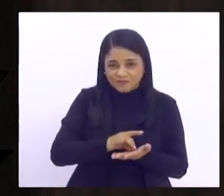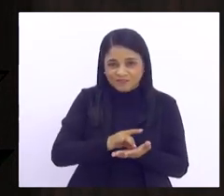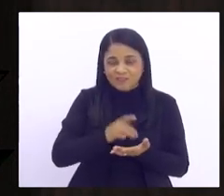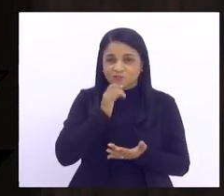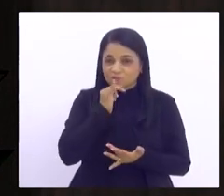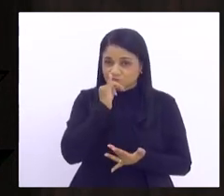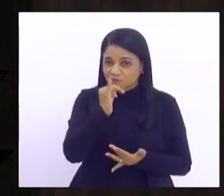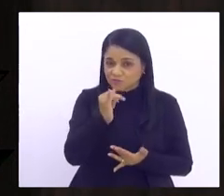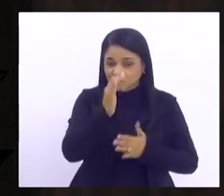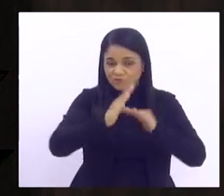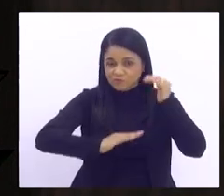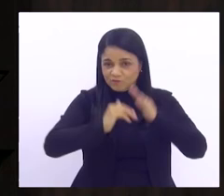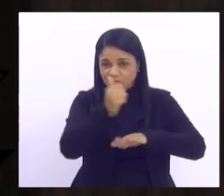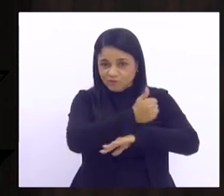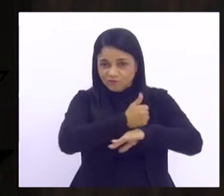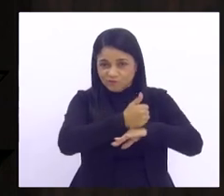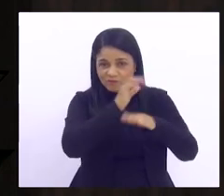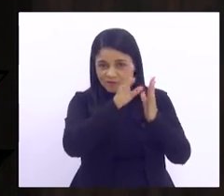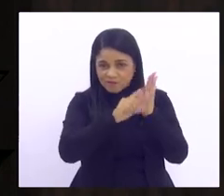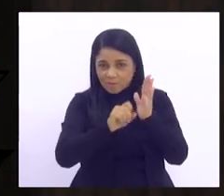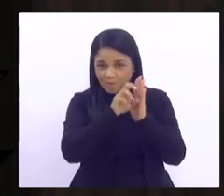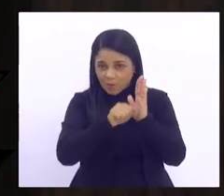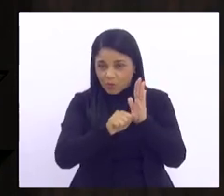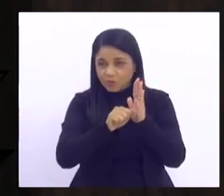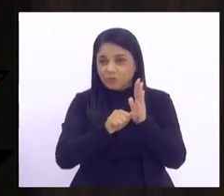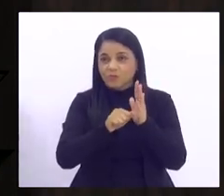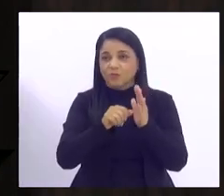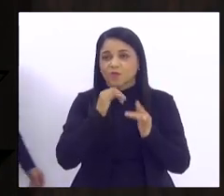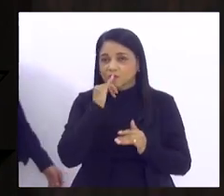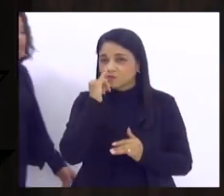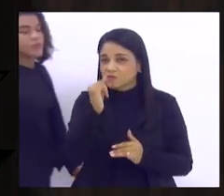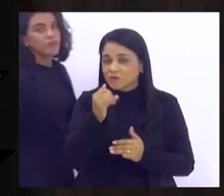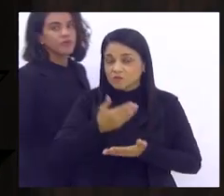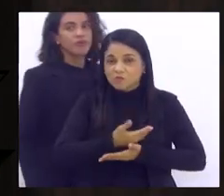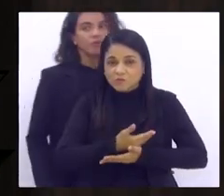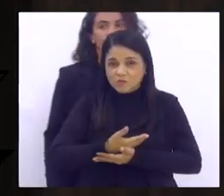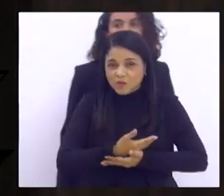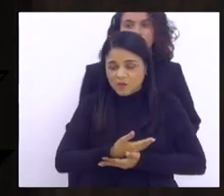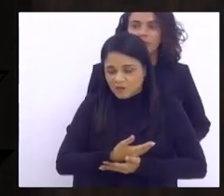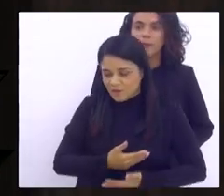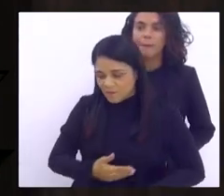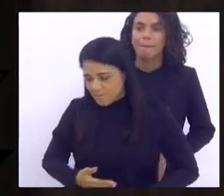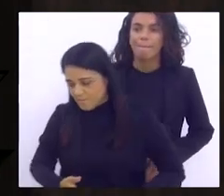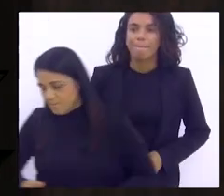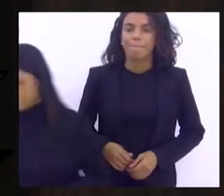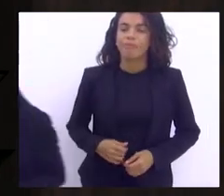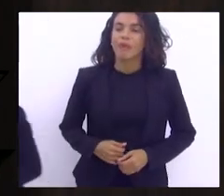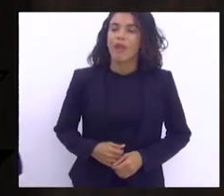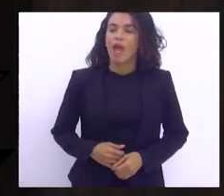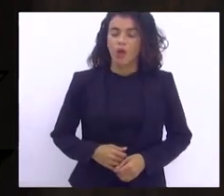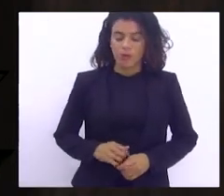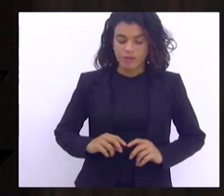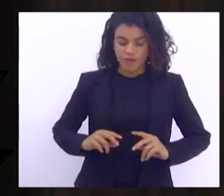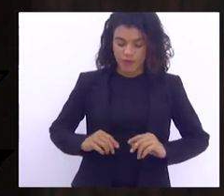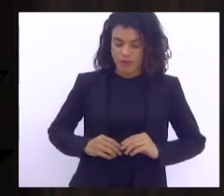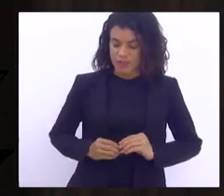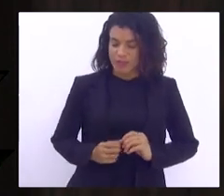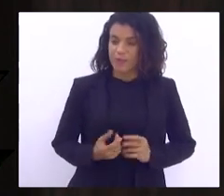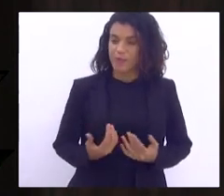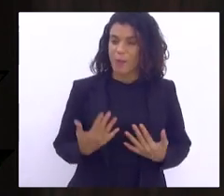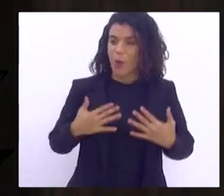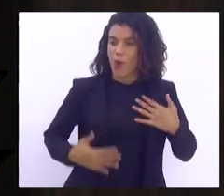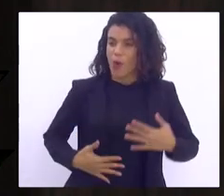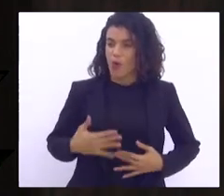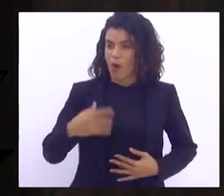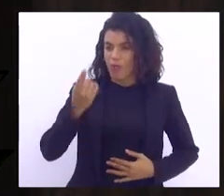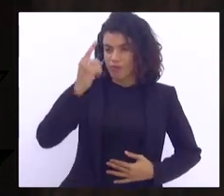abortistas. Eles dizem que o bebê é como se fosse a extensão do corpo da mulher. Meu corpo, minhas